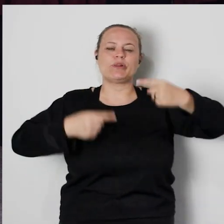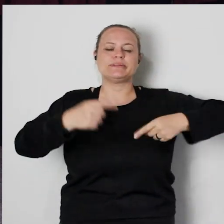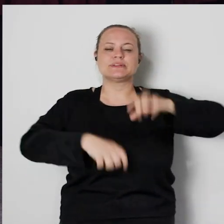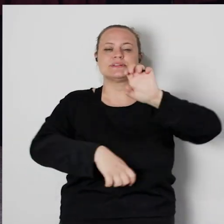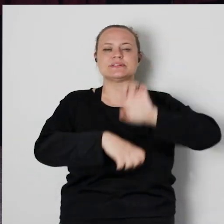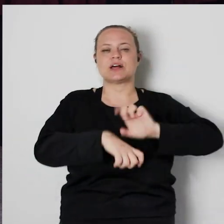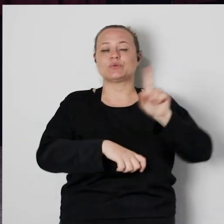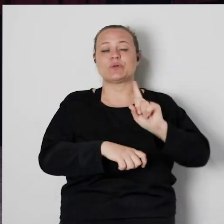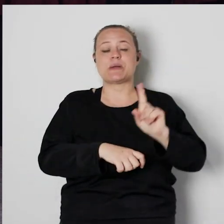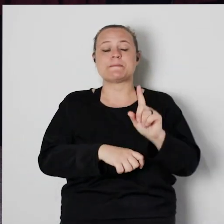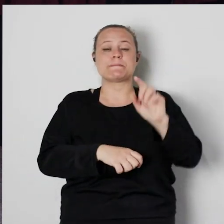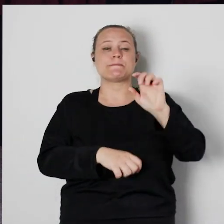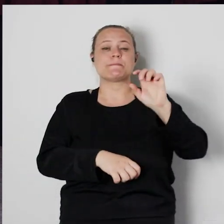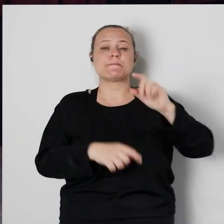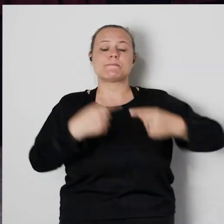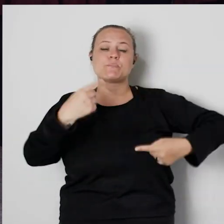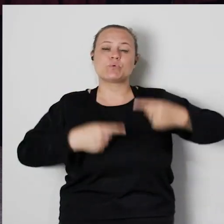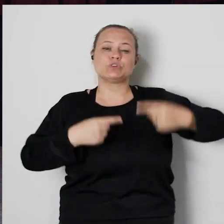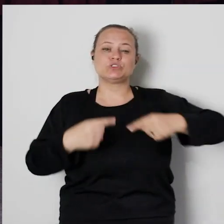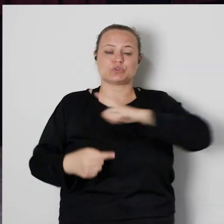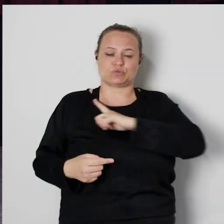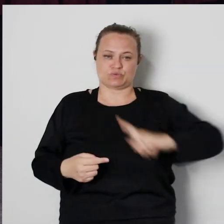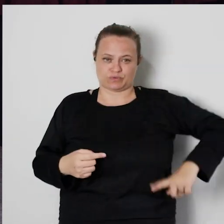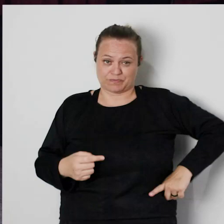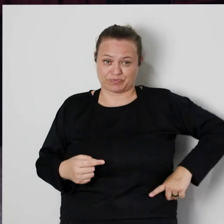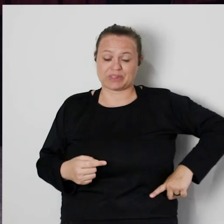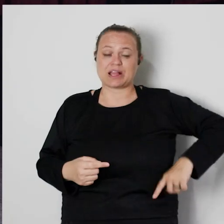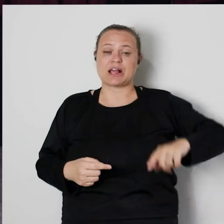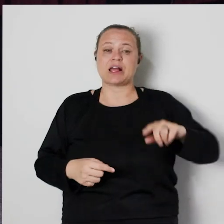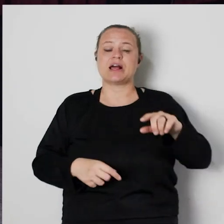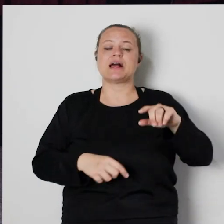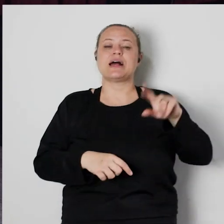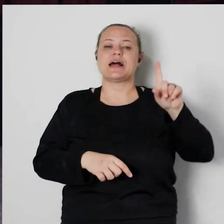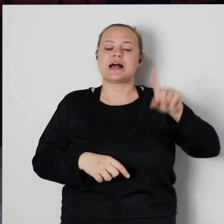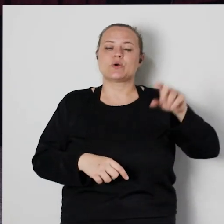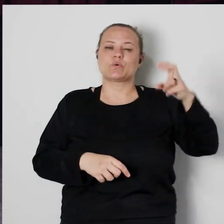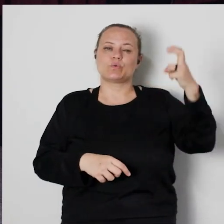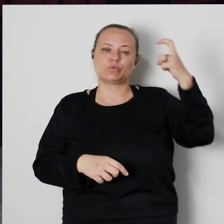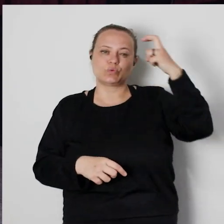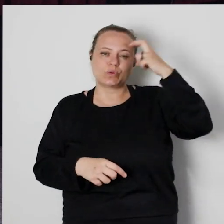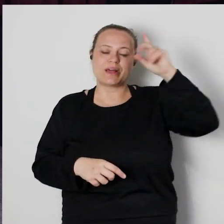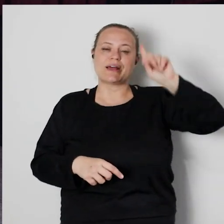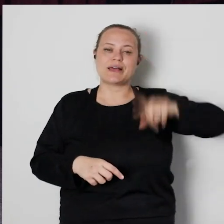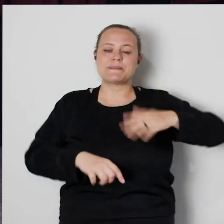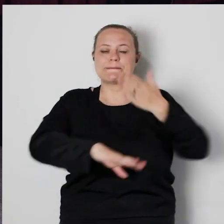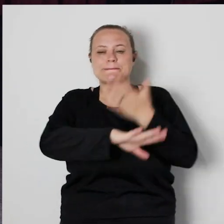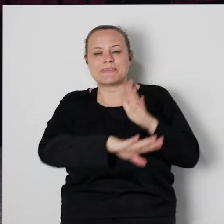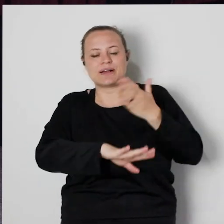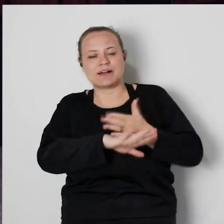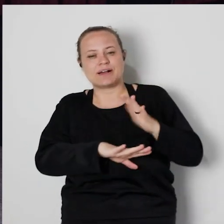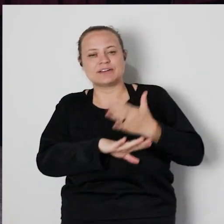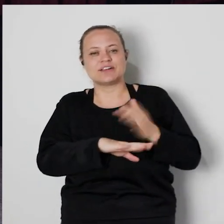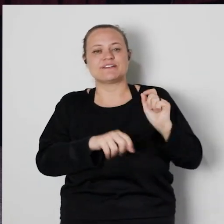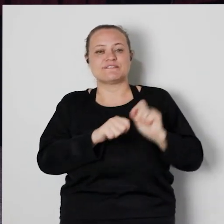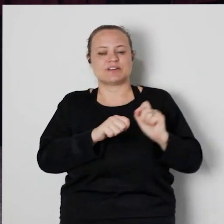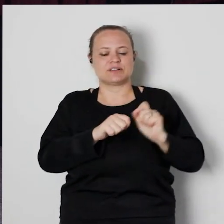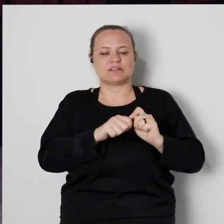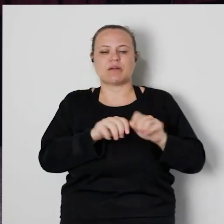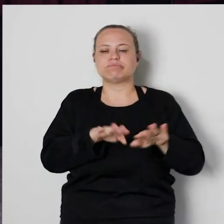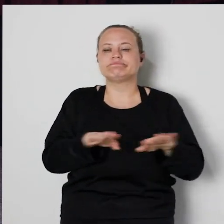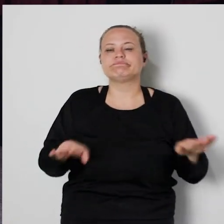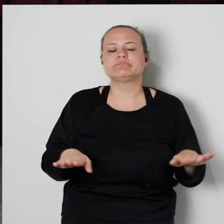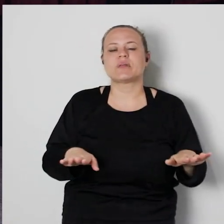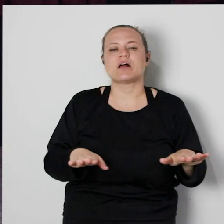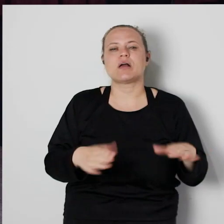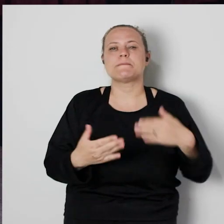por evento, e que também se dizia muito mais a cultura como uma política de Estado e não de governo. A cultura para